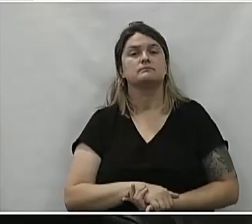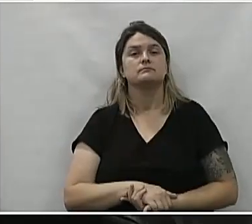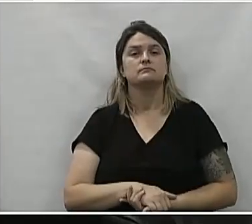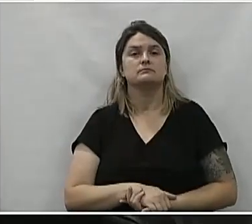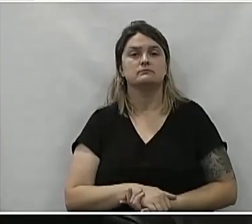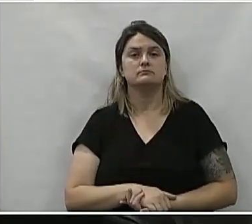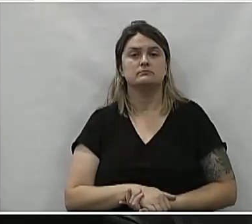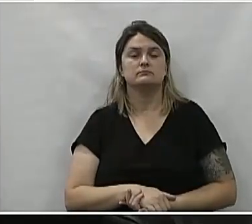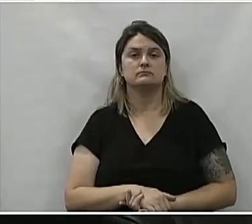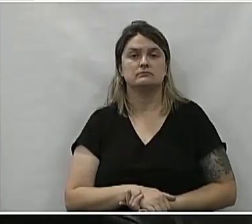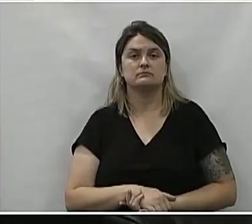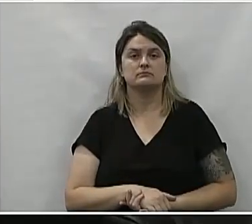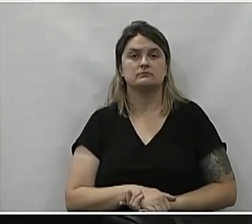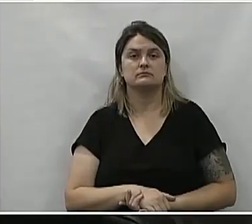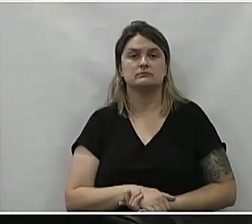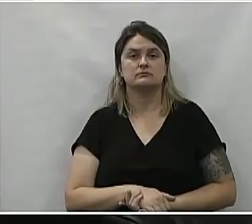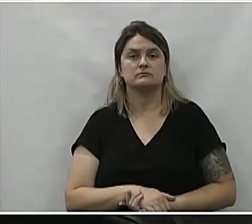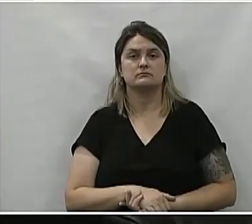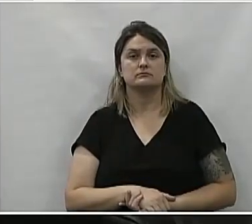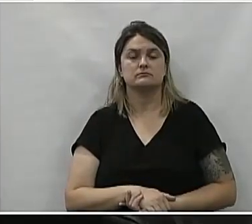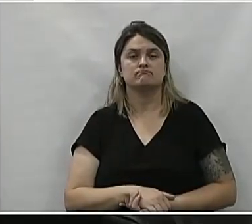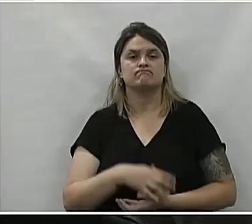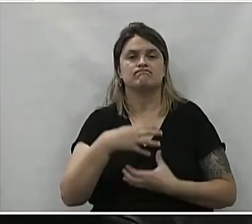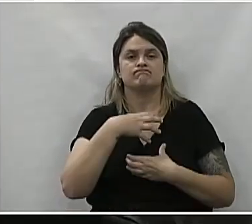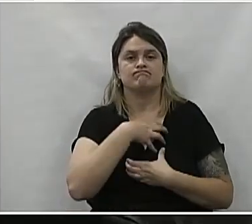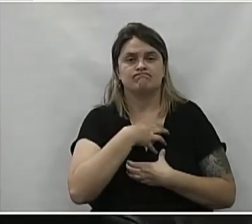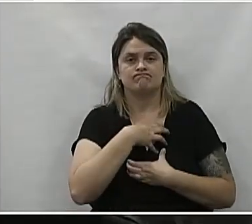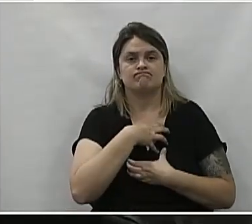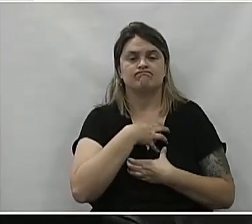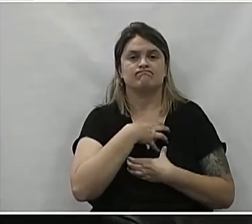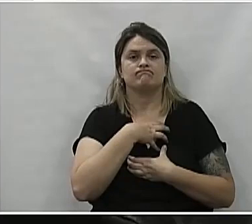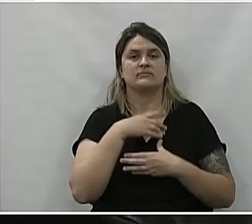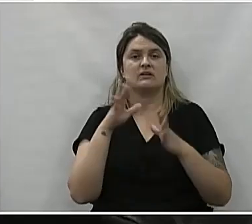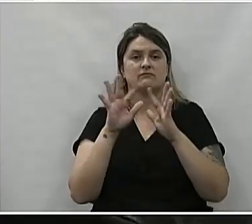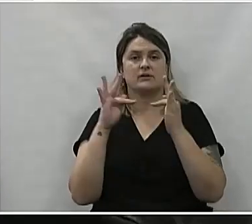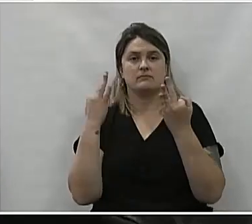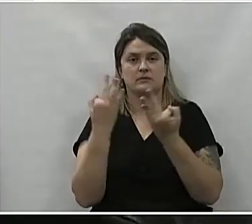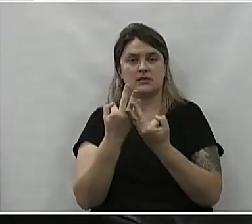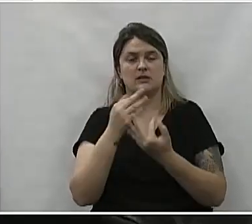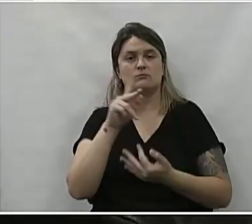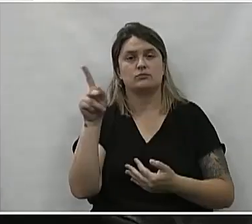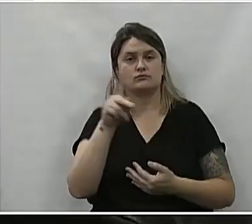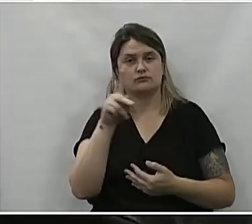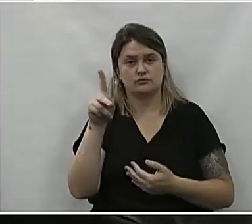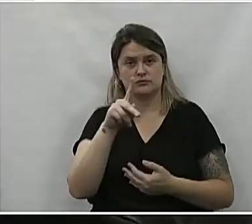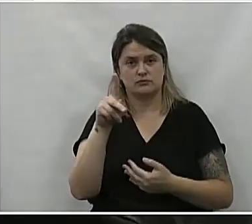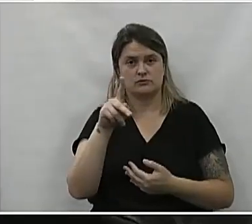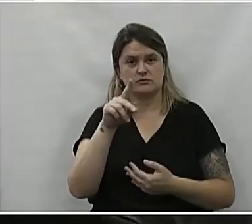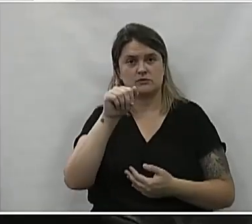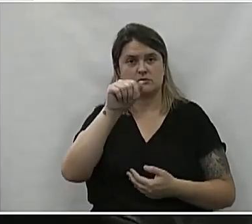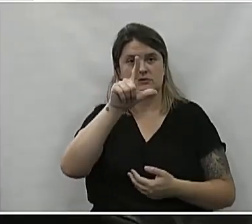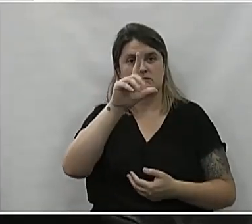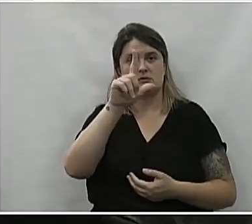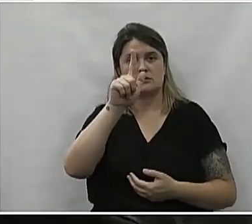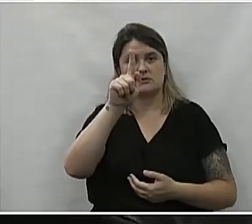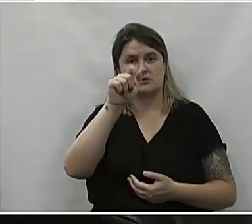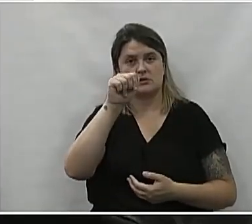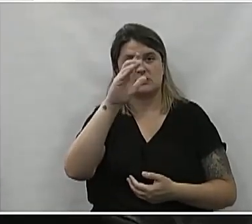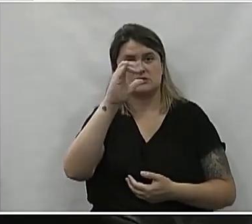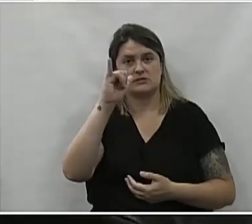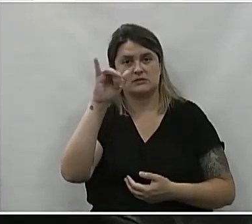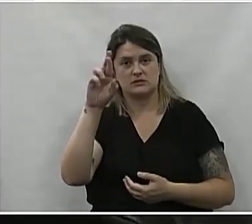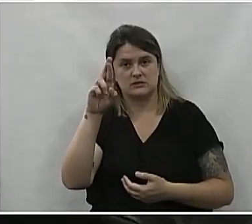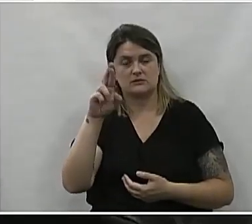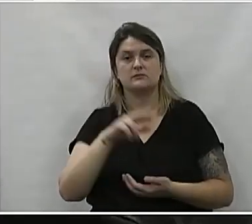Deixar aqui Meus sinceros sentimentos A família do professor Algacir Hugo Koslowski